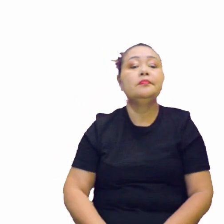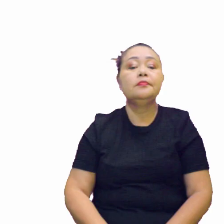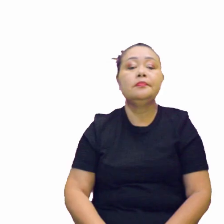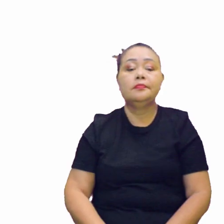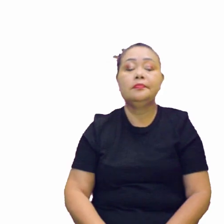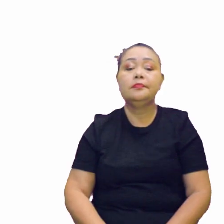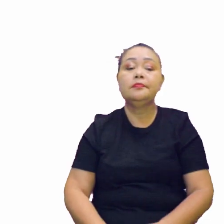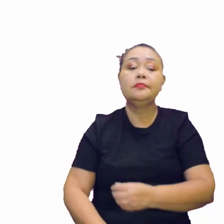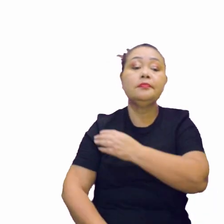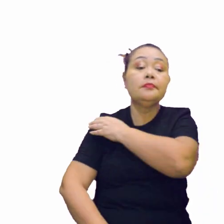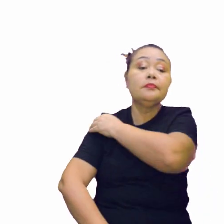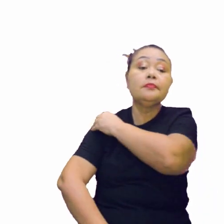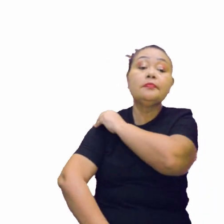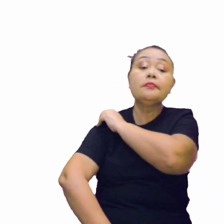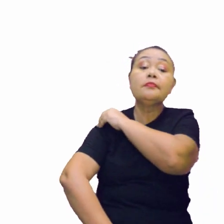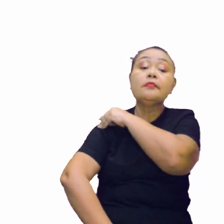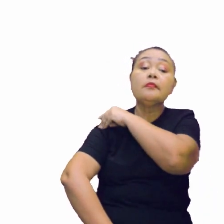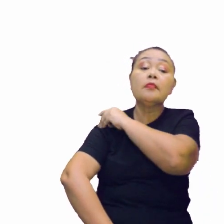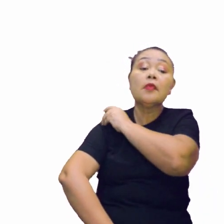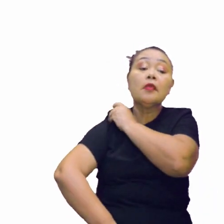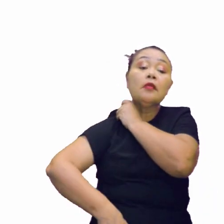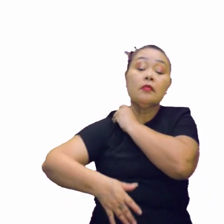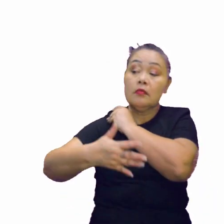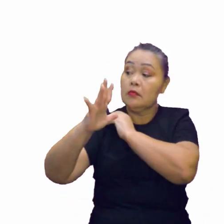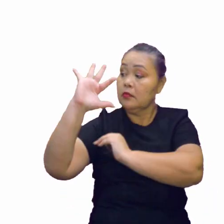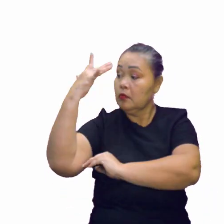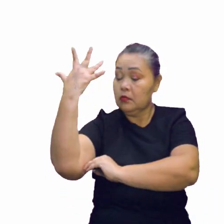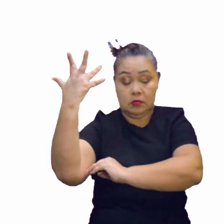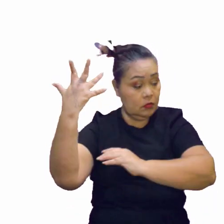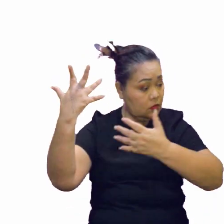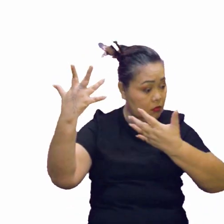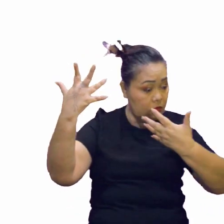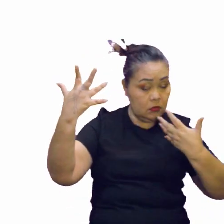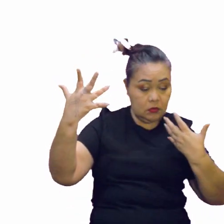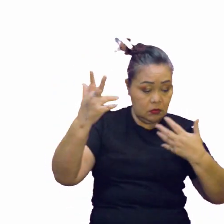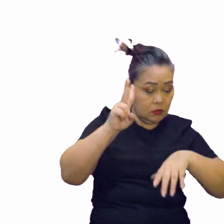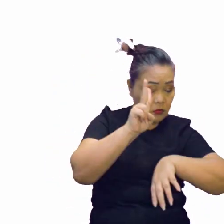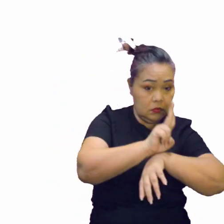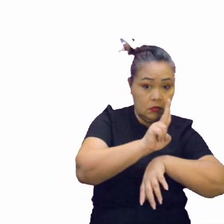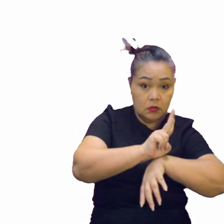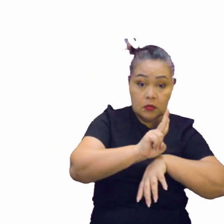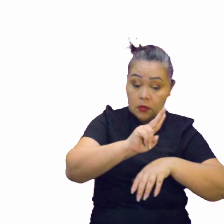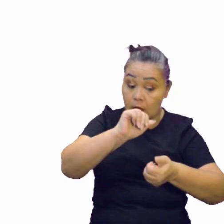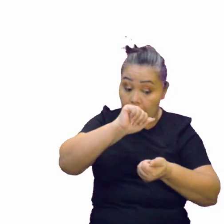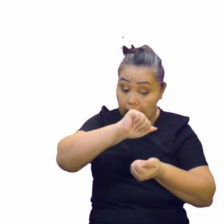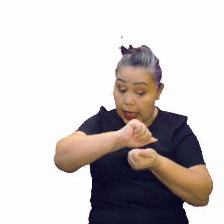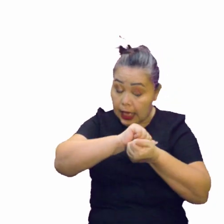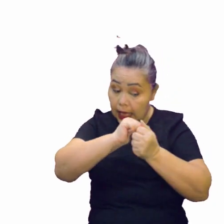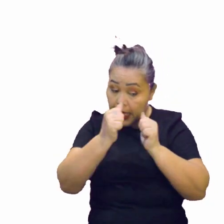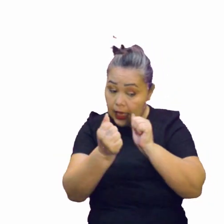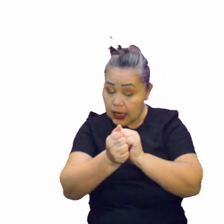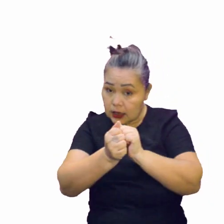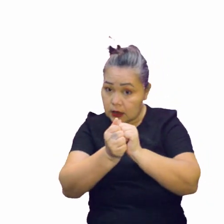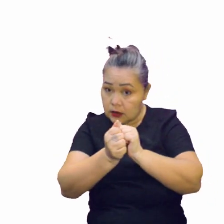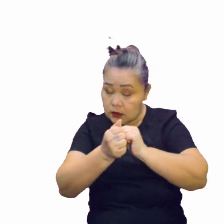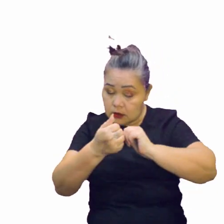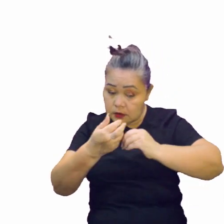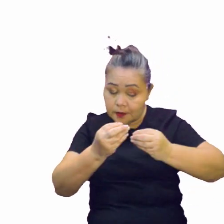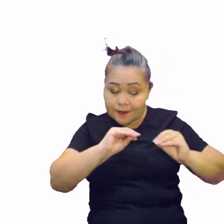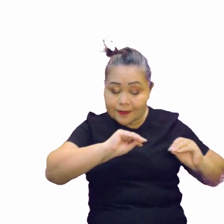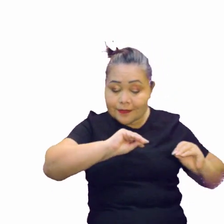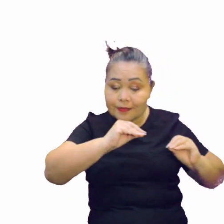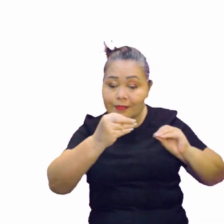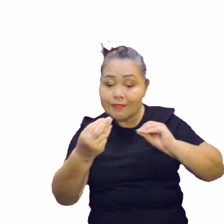O espaçamento entre as árvores e cultivos para adequar o quê? Os tratos culturais. Eu